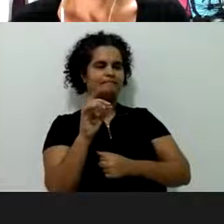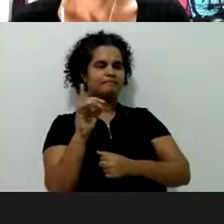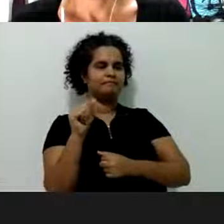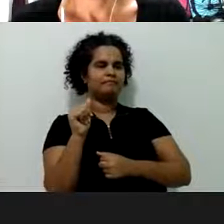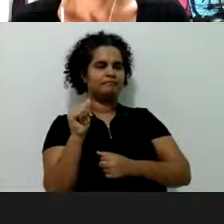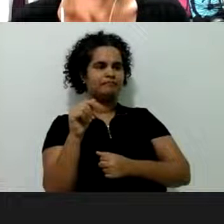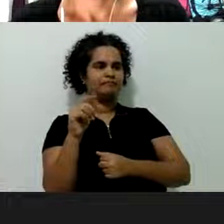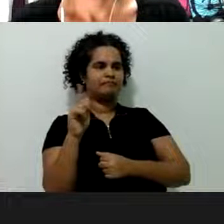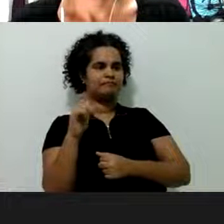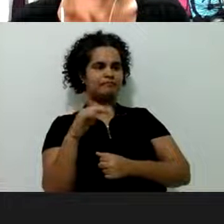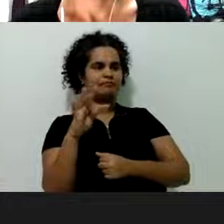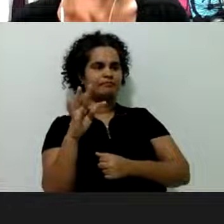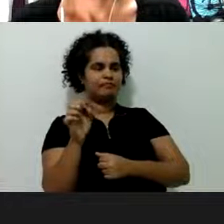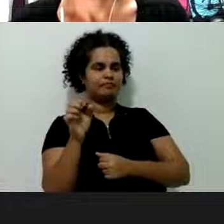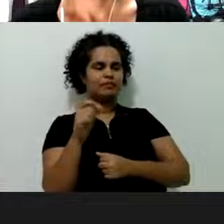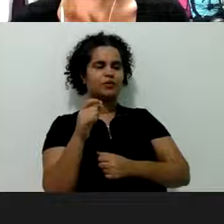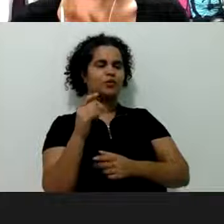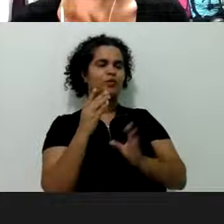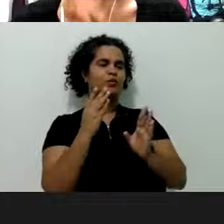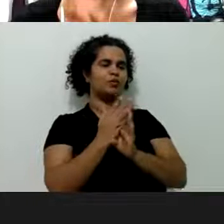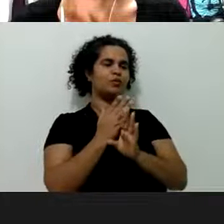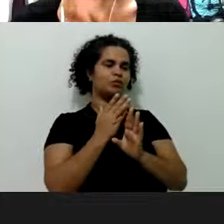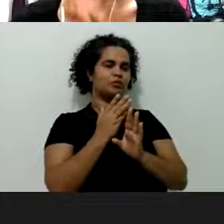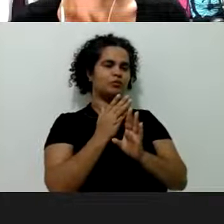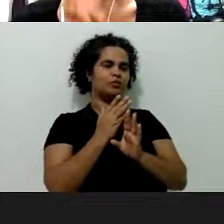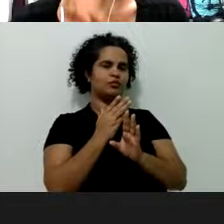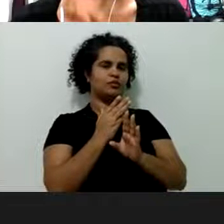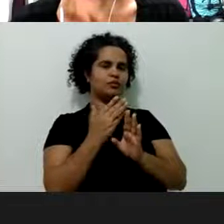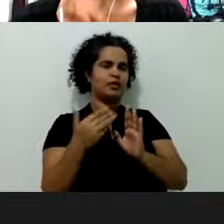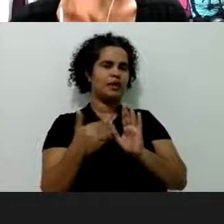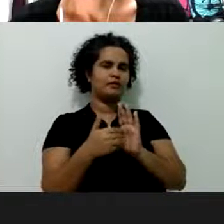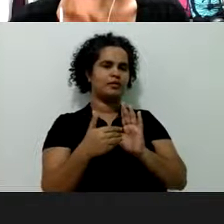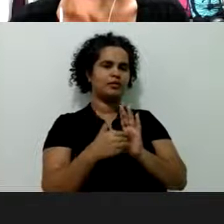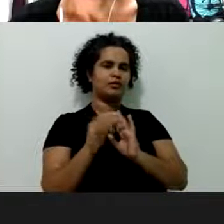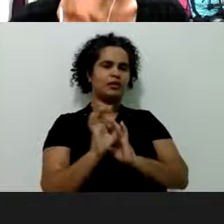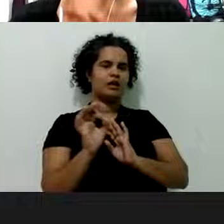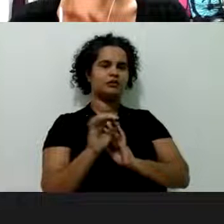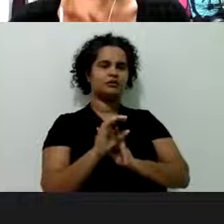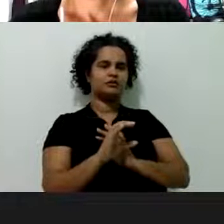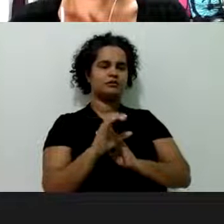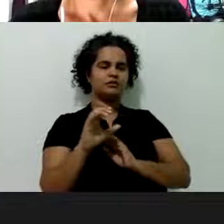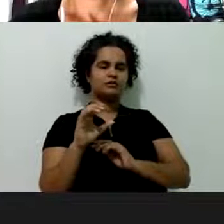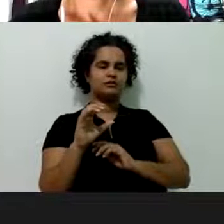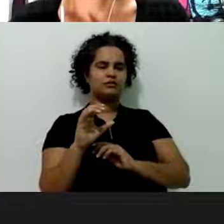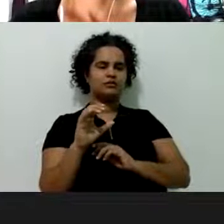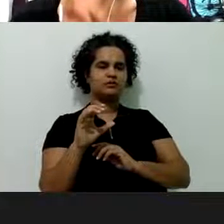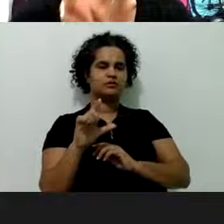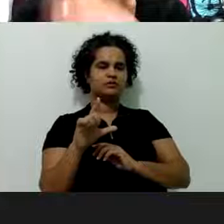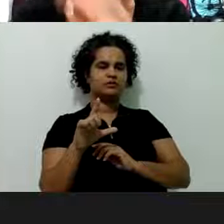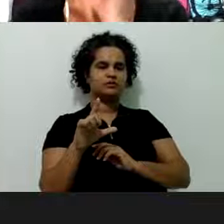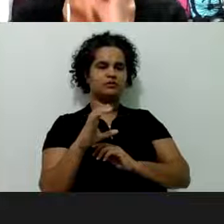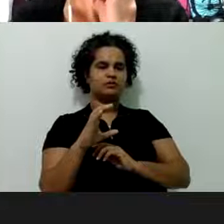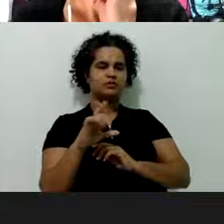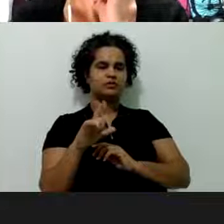que a gente acabou não encontrando delimitação de ciclofaixa, né? Mais focado ali em,